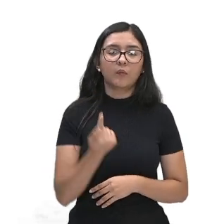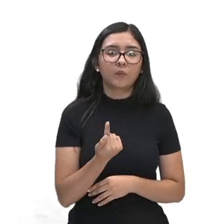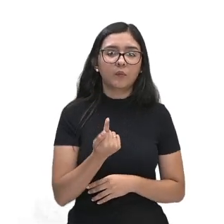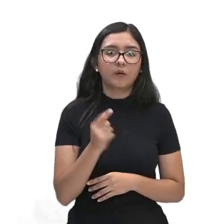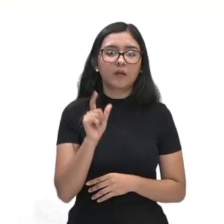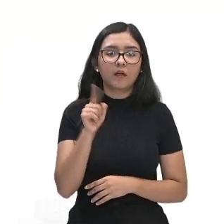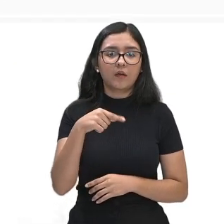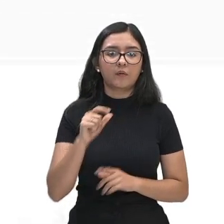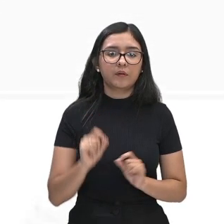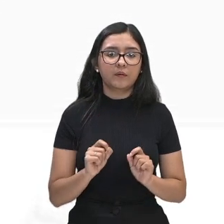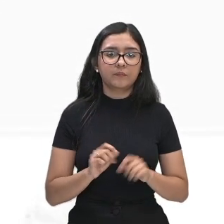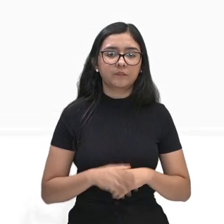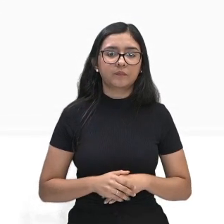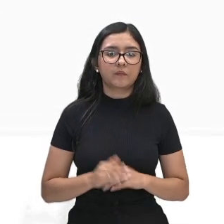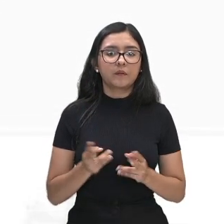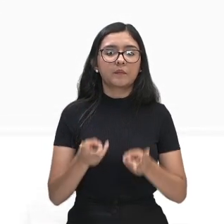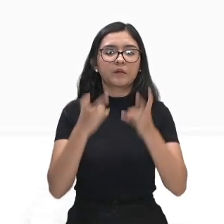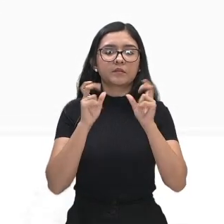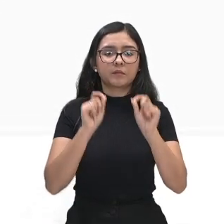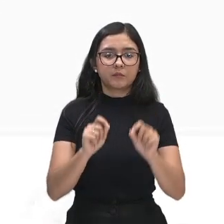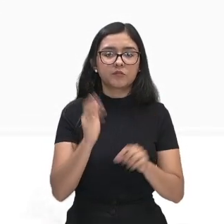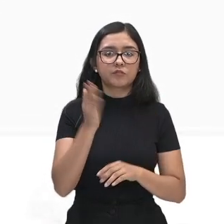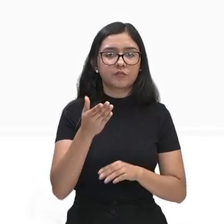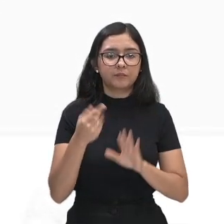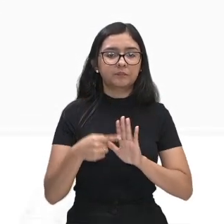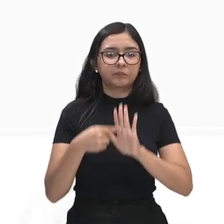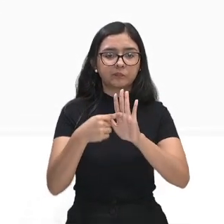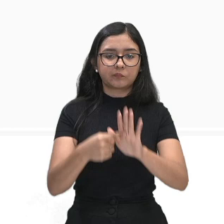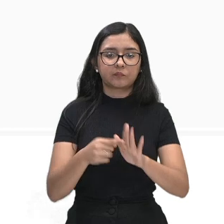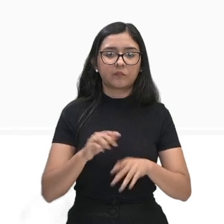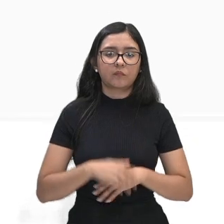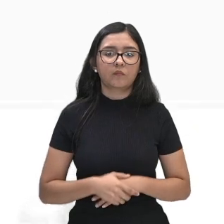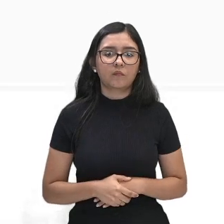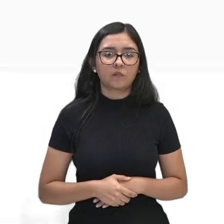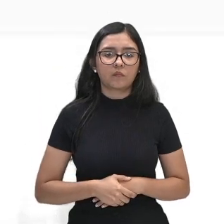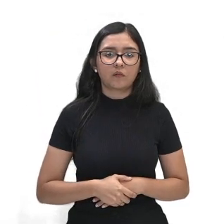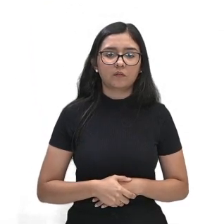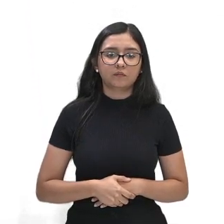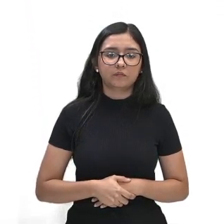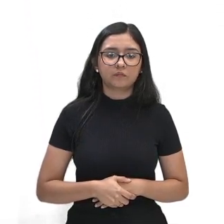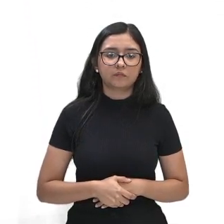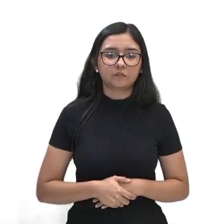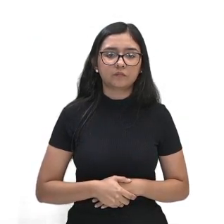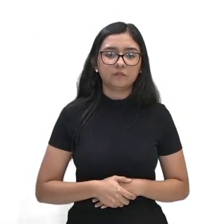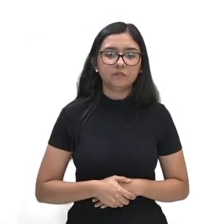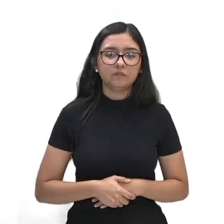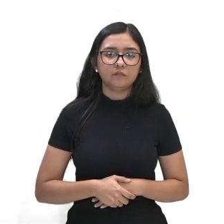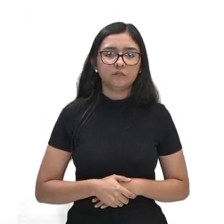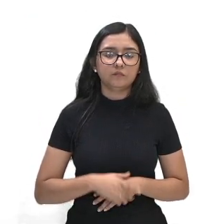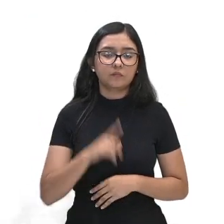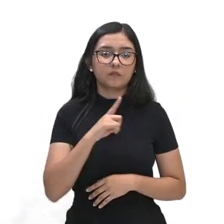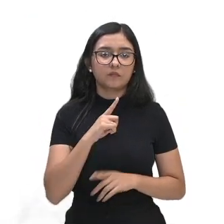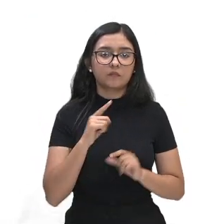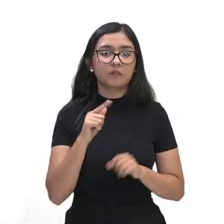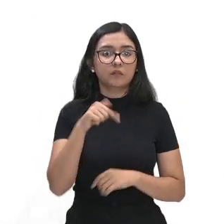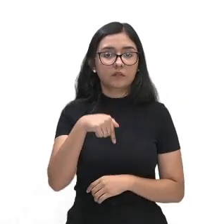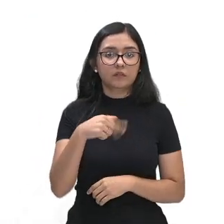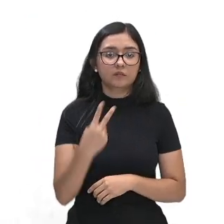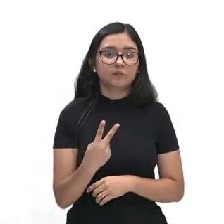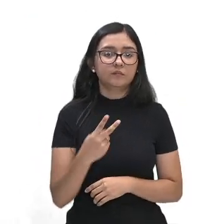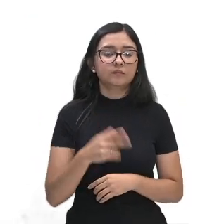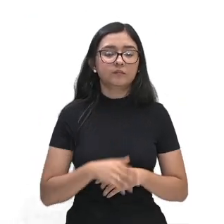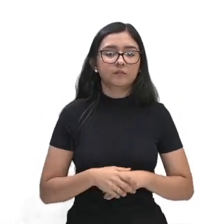aqui, o valor da carga Q1 é 5 vezes 10 a menos 12 e da Q2 é 3 vezes 10 a menos 12.